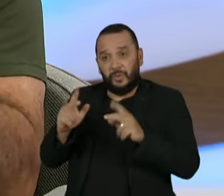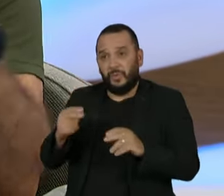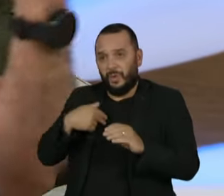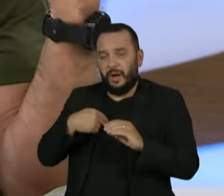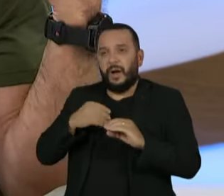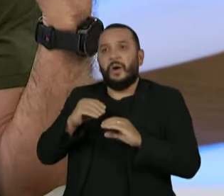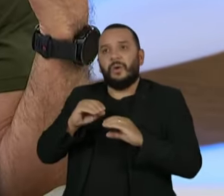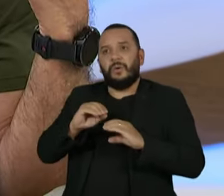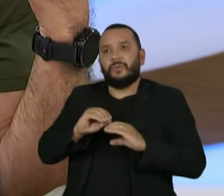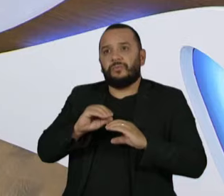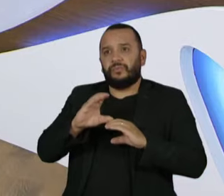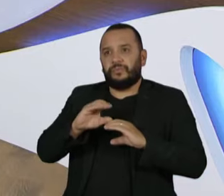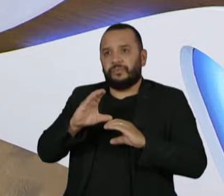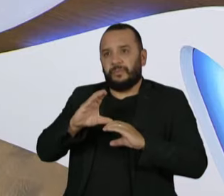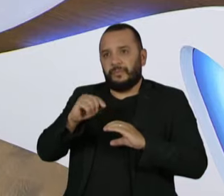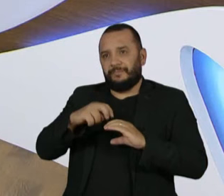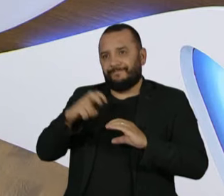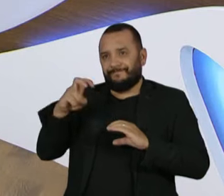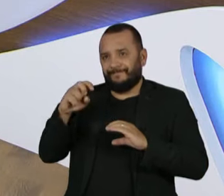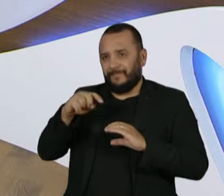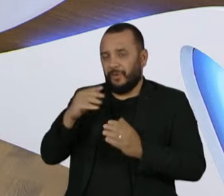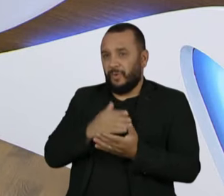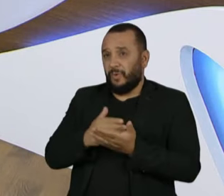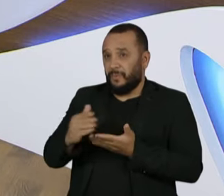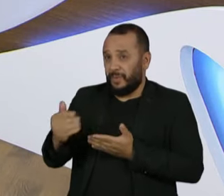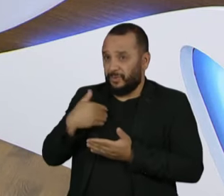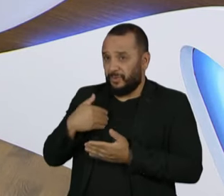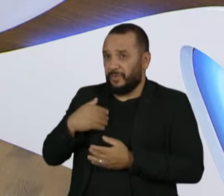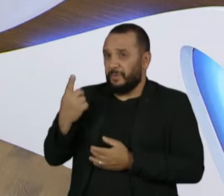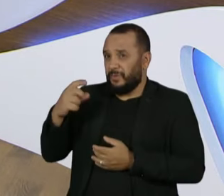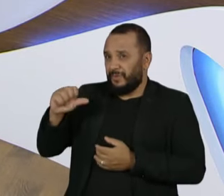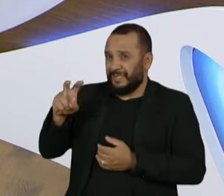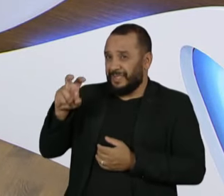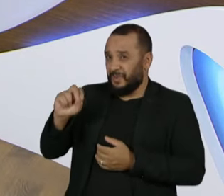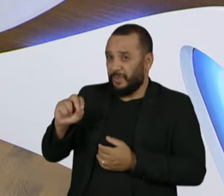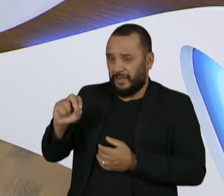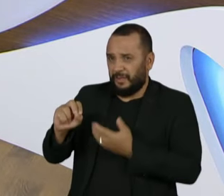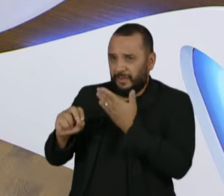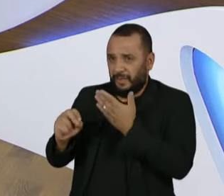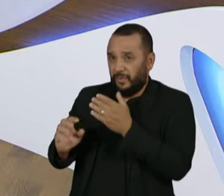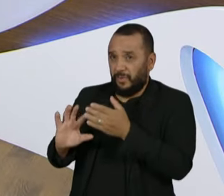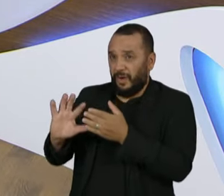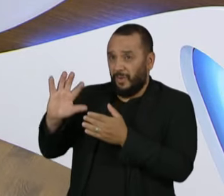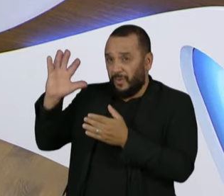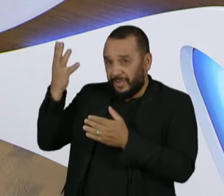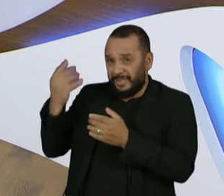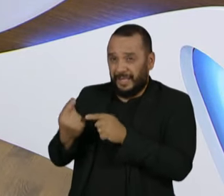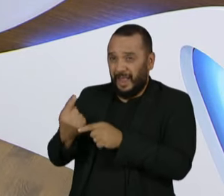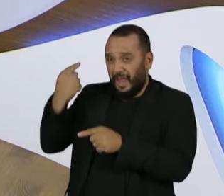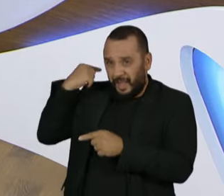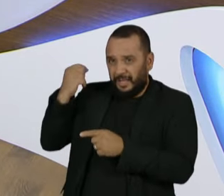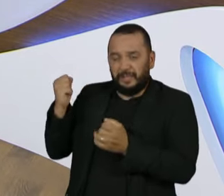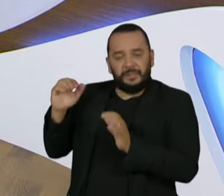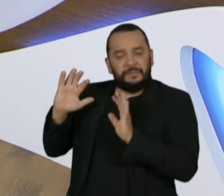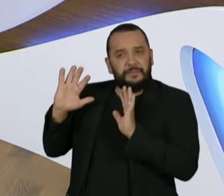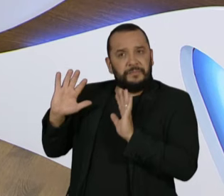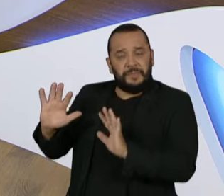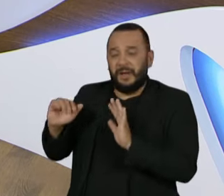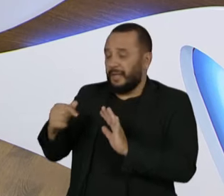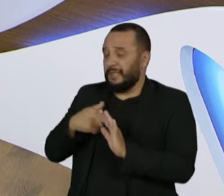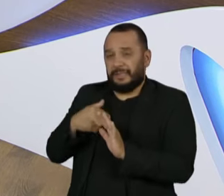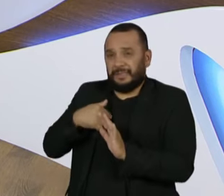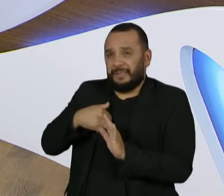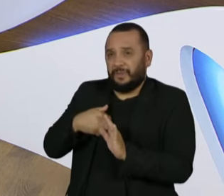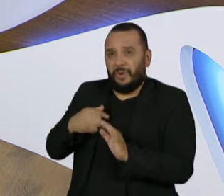do ponto de vista teórico começaram a acontecer na década de 50 e a gente não fez nada sobre isso Quando eles começaram a acontecer para valer como grandes modelos